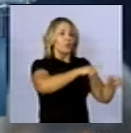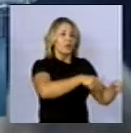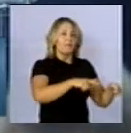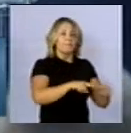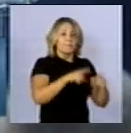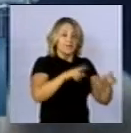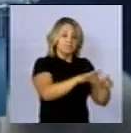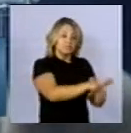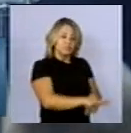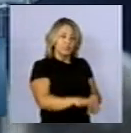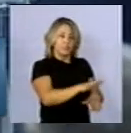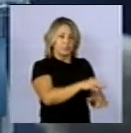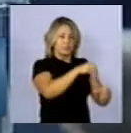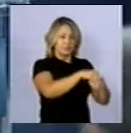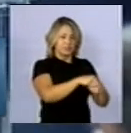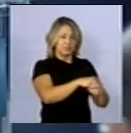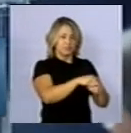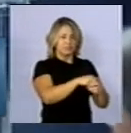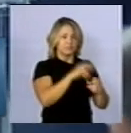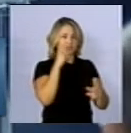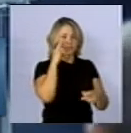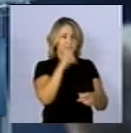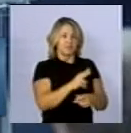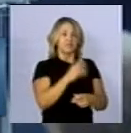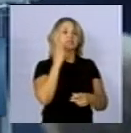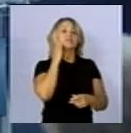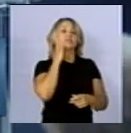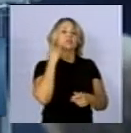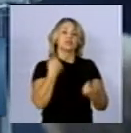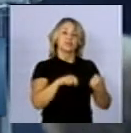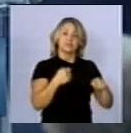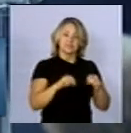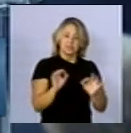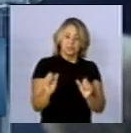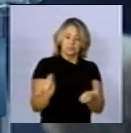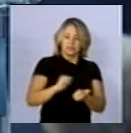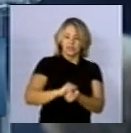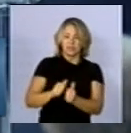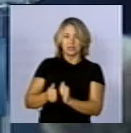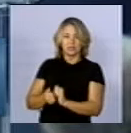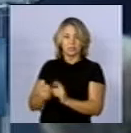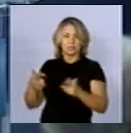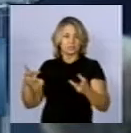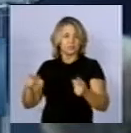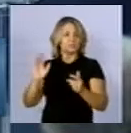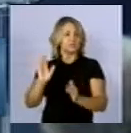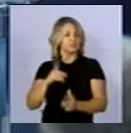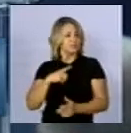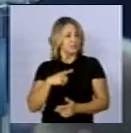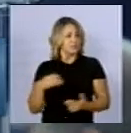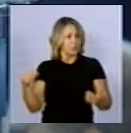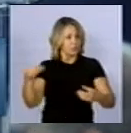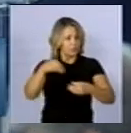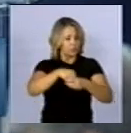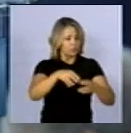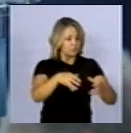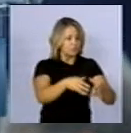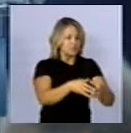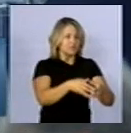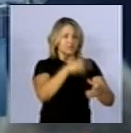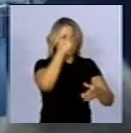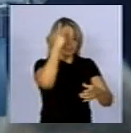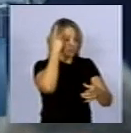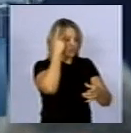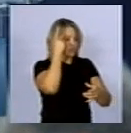estamos considerando seria digamos Na necessidade de adequação do que já existe hoje em virtude de pessoas e